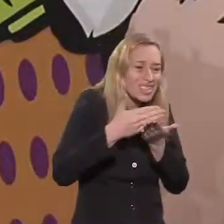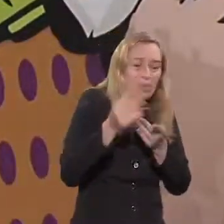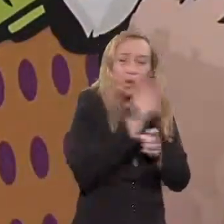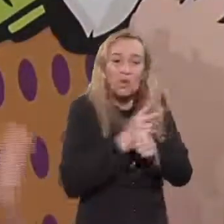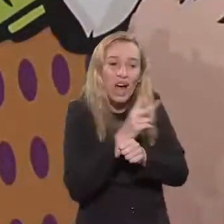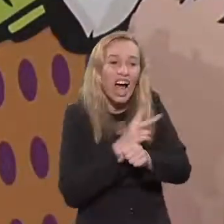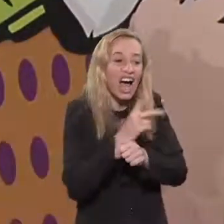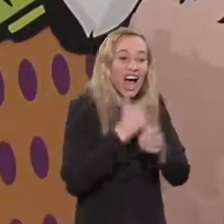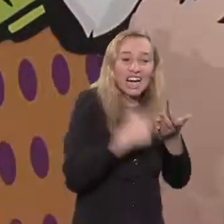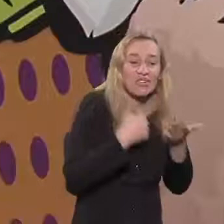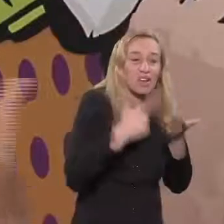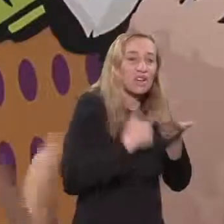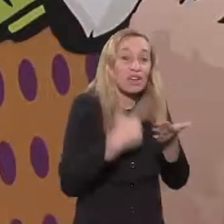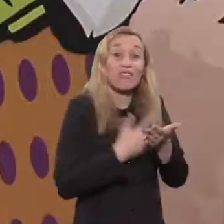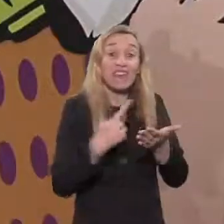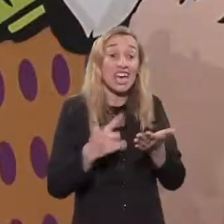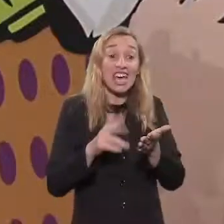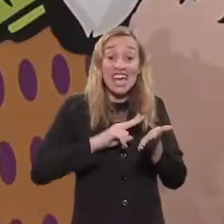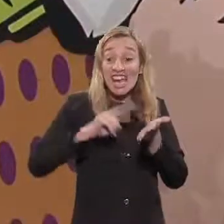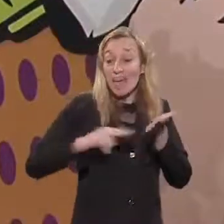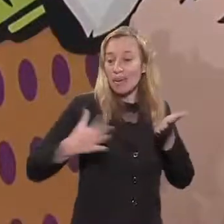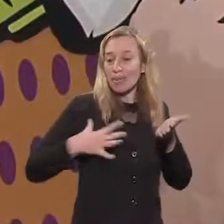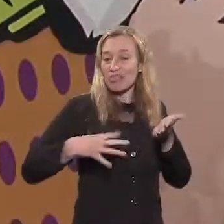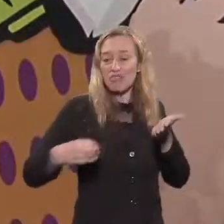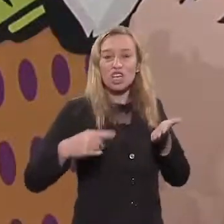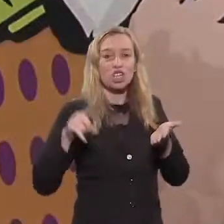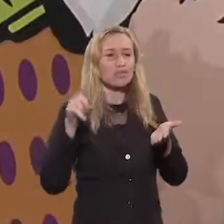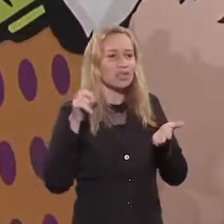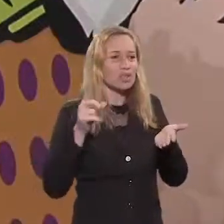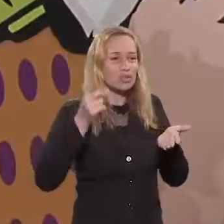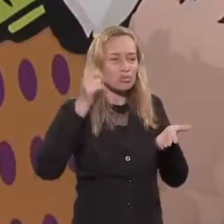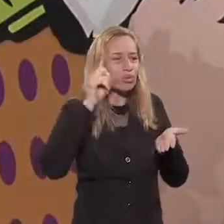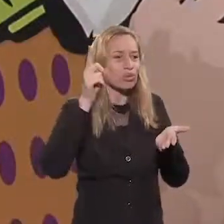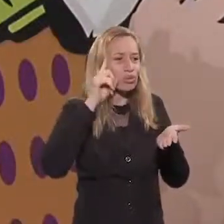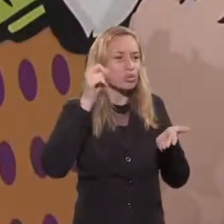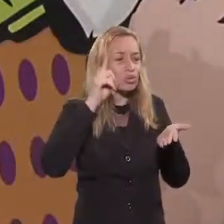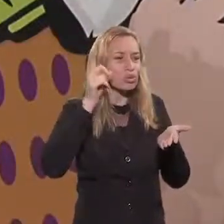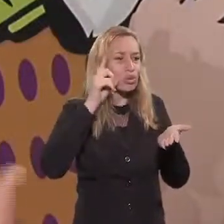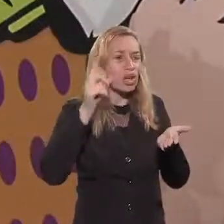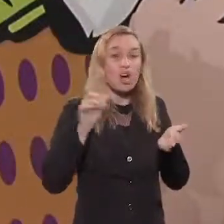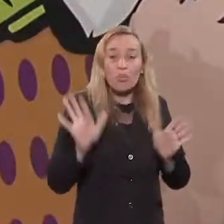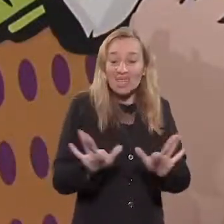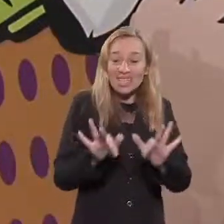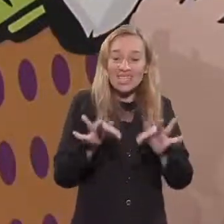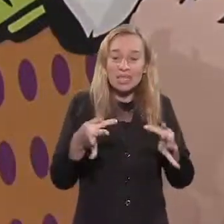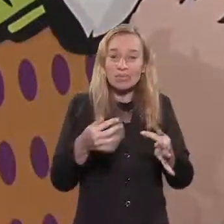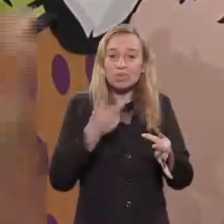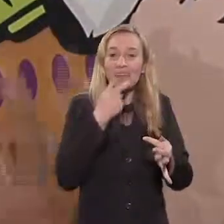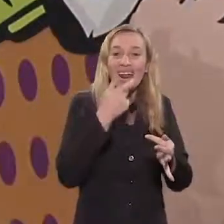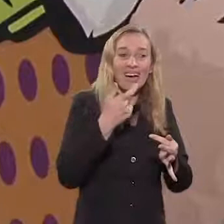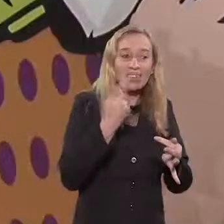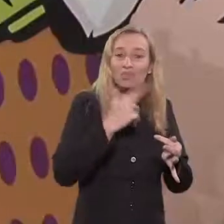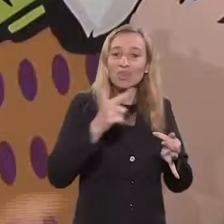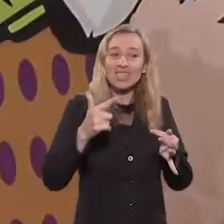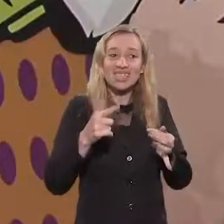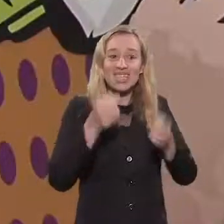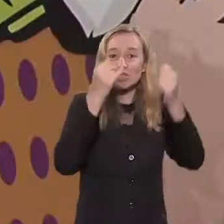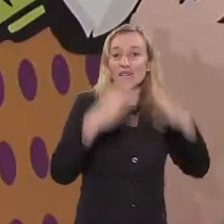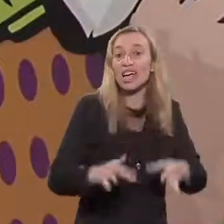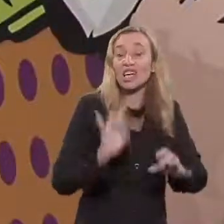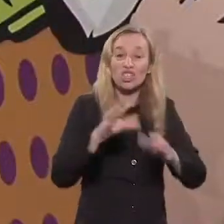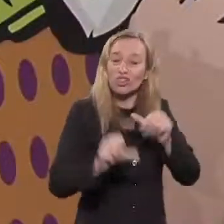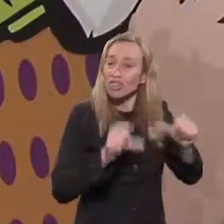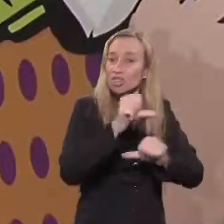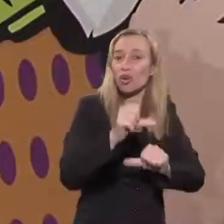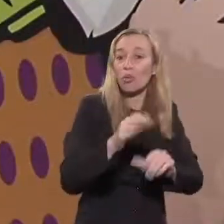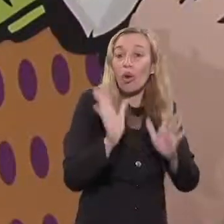ajudou muito, que a partir dali eu comecei a procurar livros e lia para minha filha toda noite. Então, a partir daí eu vi, né, que uma simples palavra, não precisa de explicação científica, mas